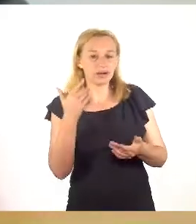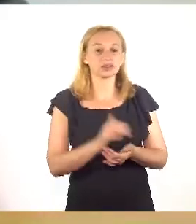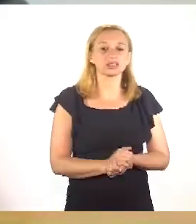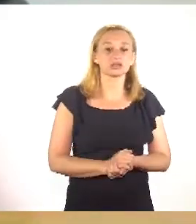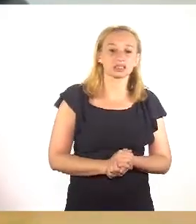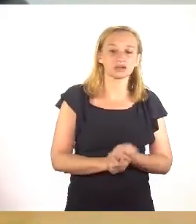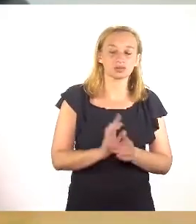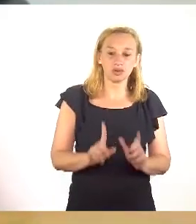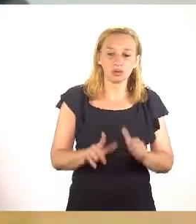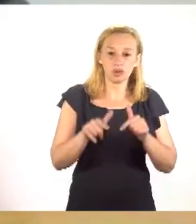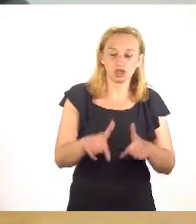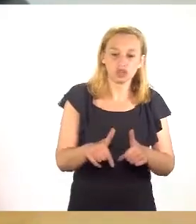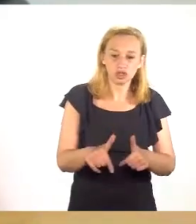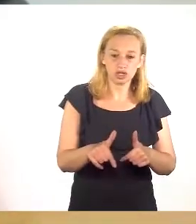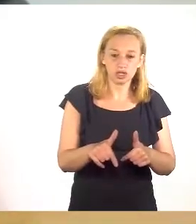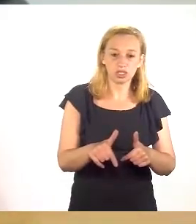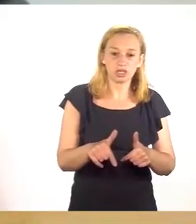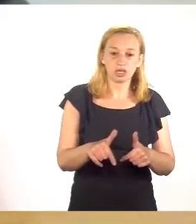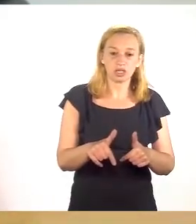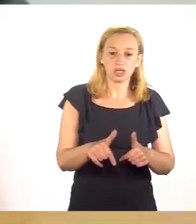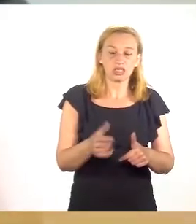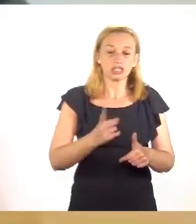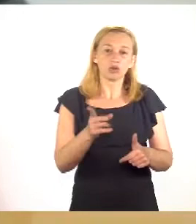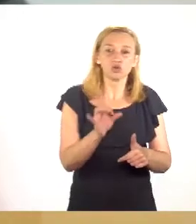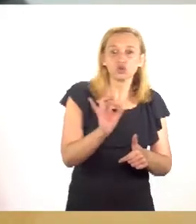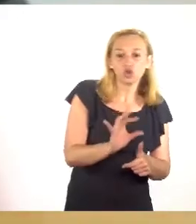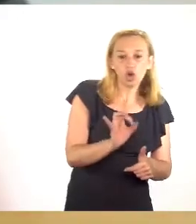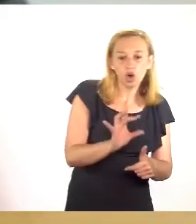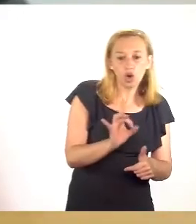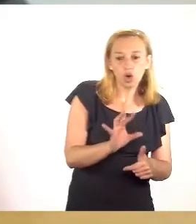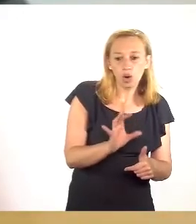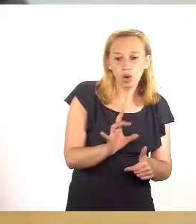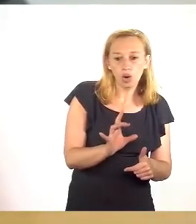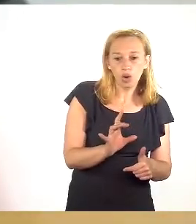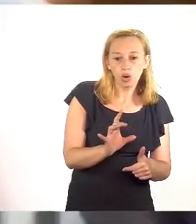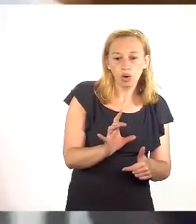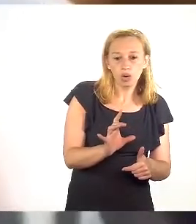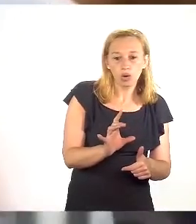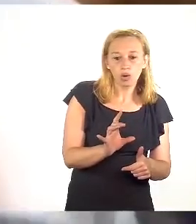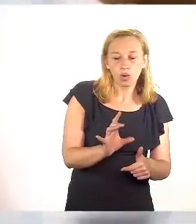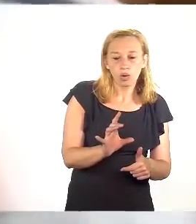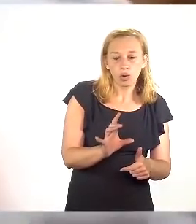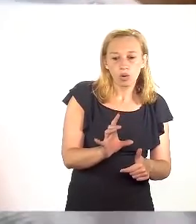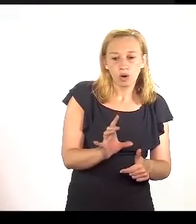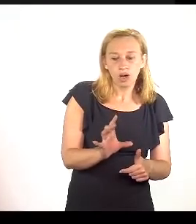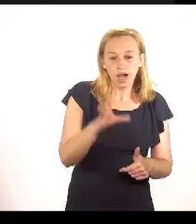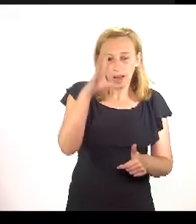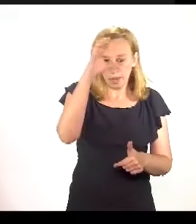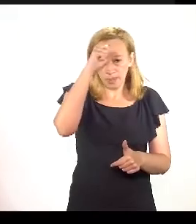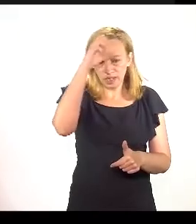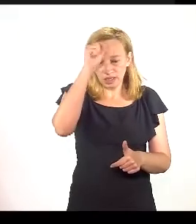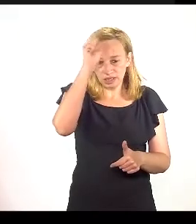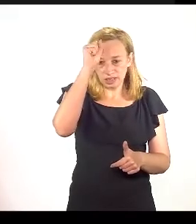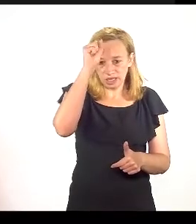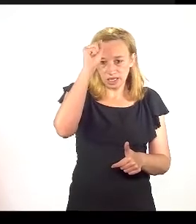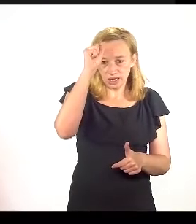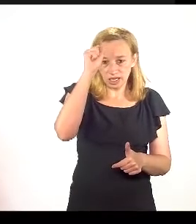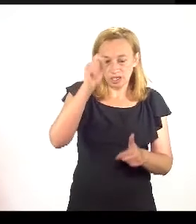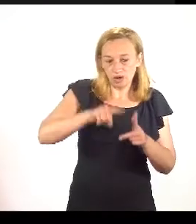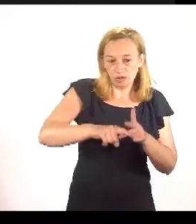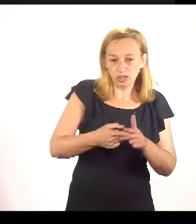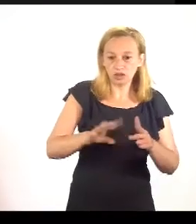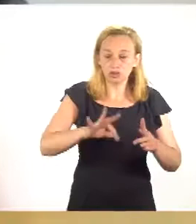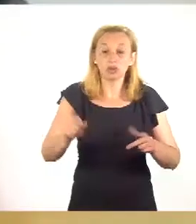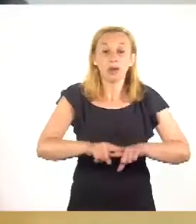atuação proativa, não só para atender a população como um todo, mas com diálogo institucional com